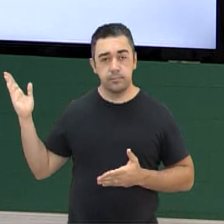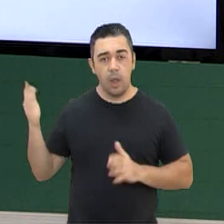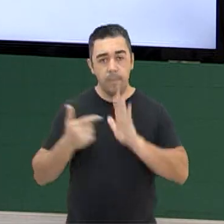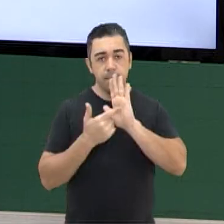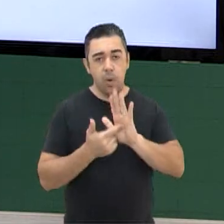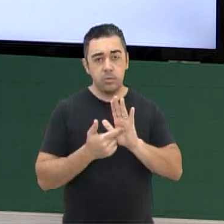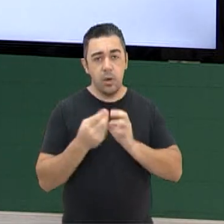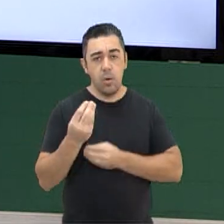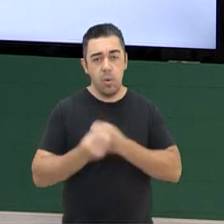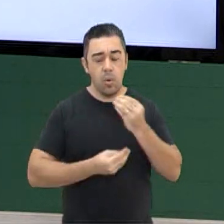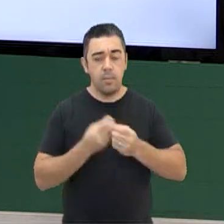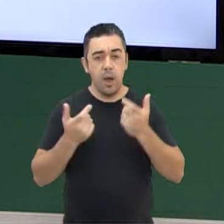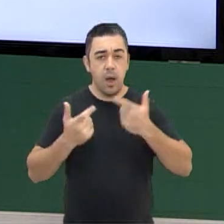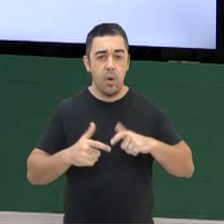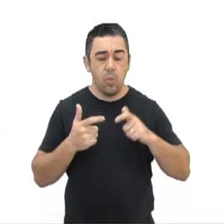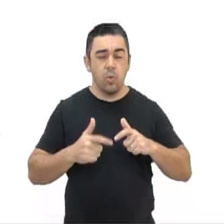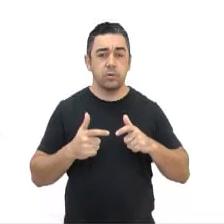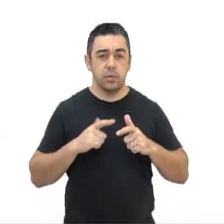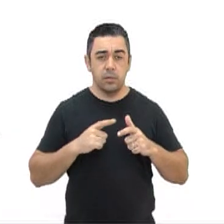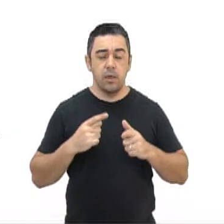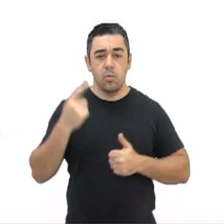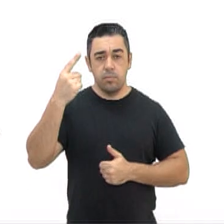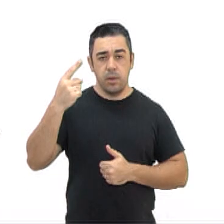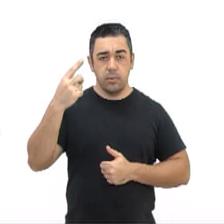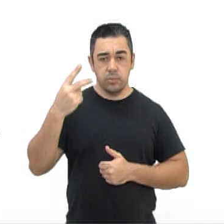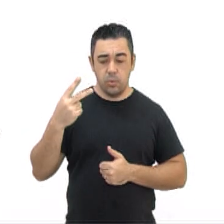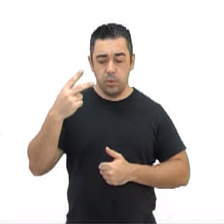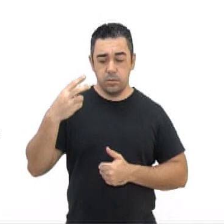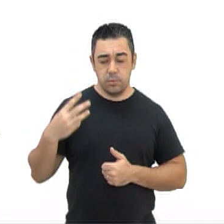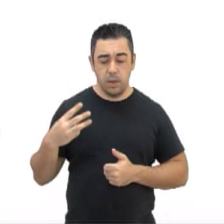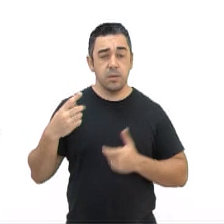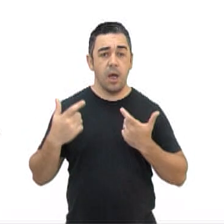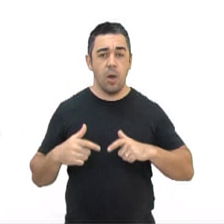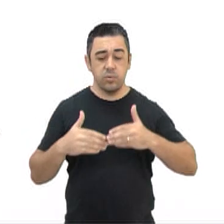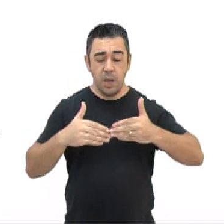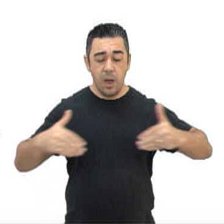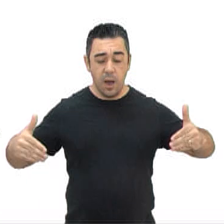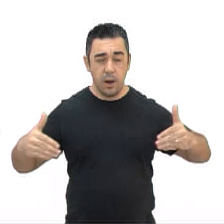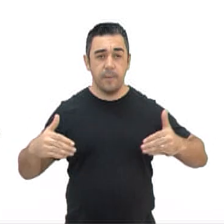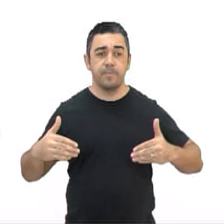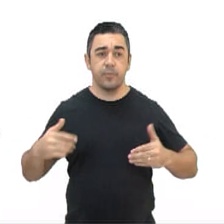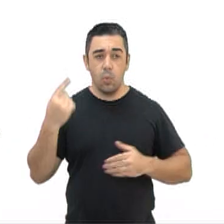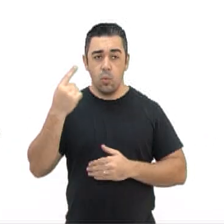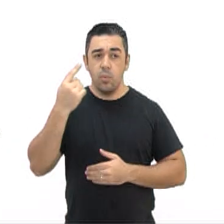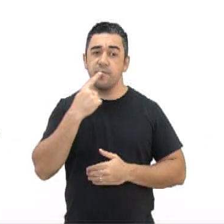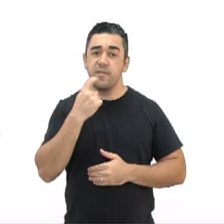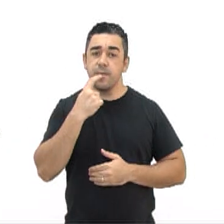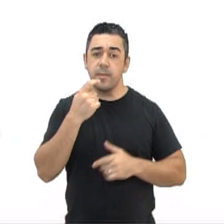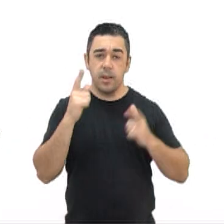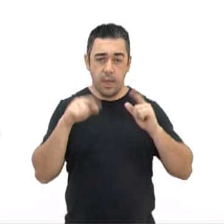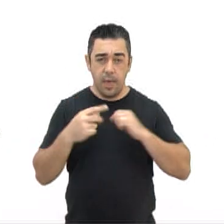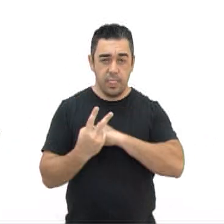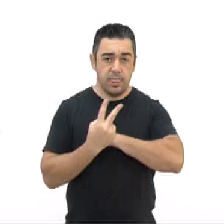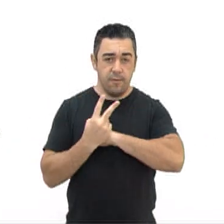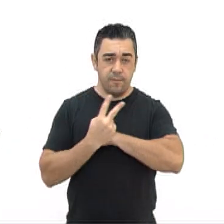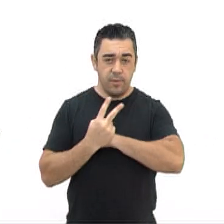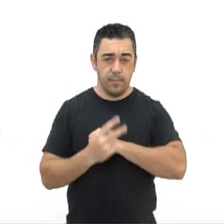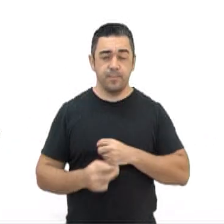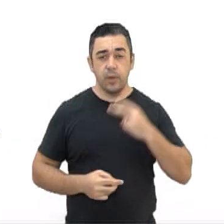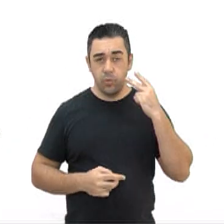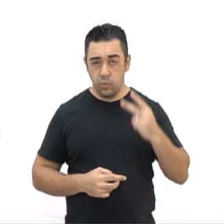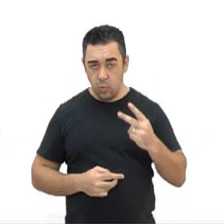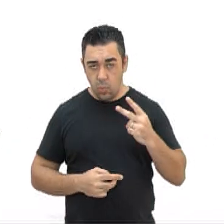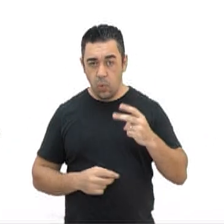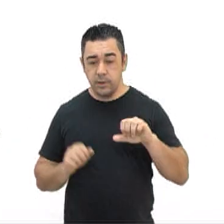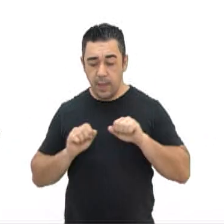imagem que destaca as áreas da quadra. Então, a área 1 em vermelho se refere à área de defesa, a área 2,